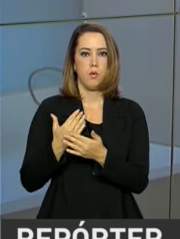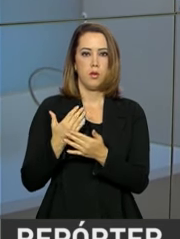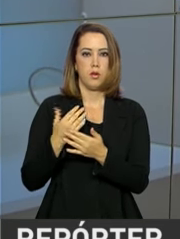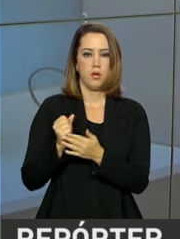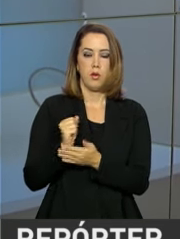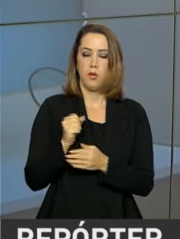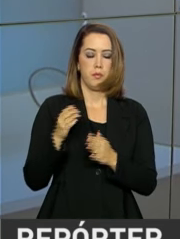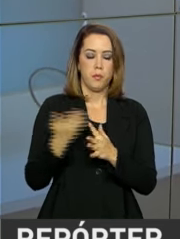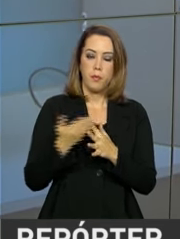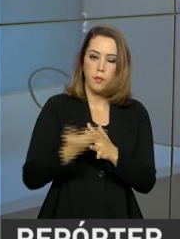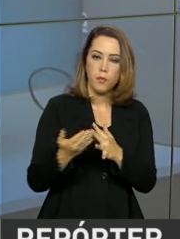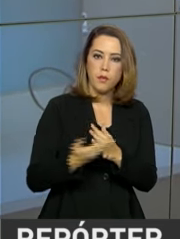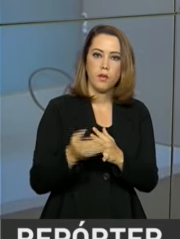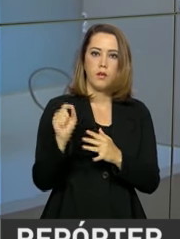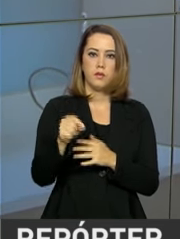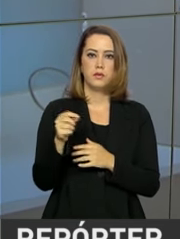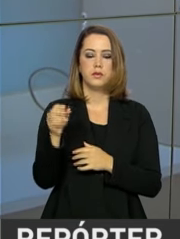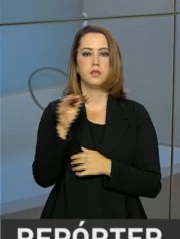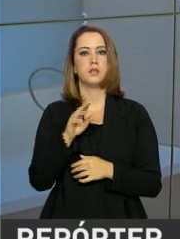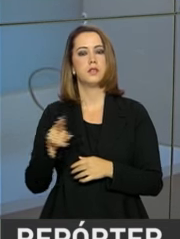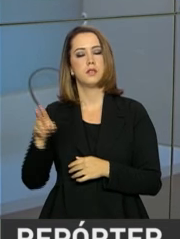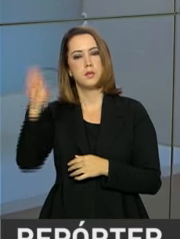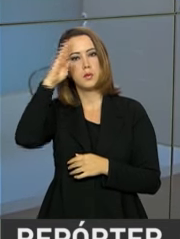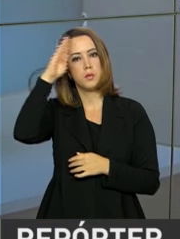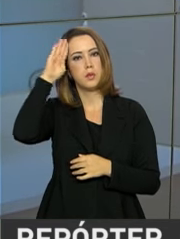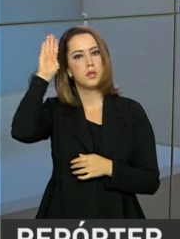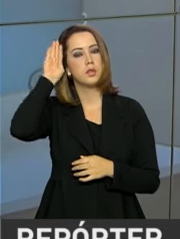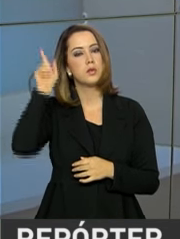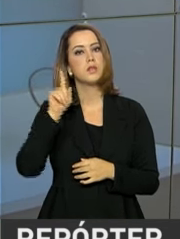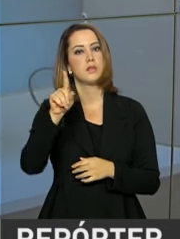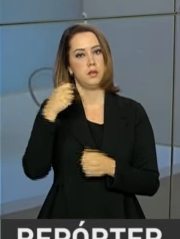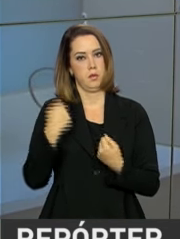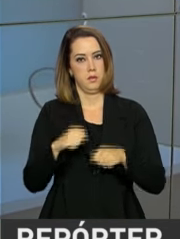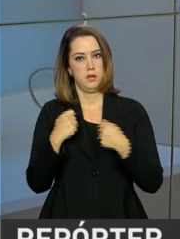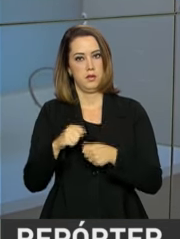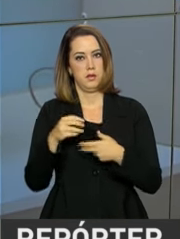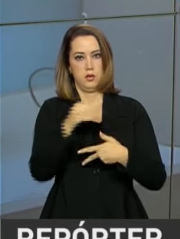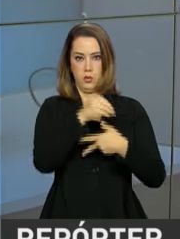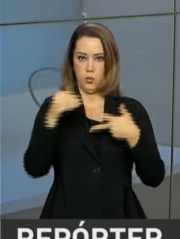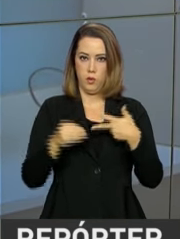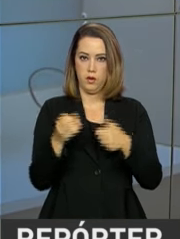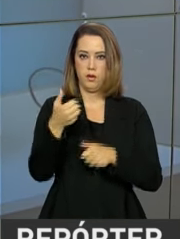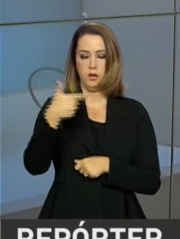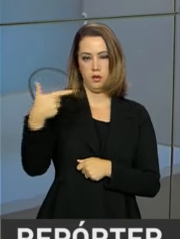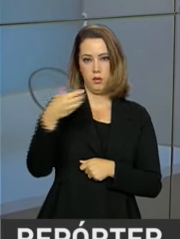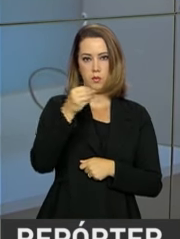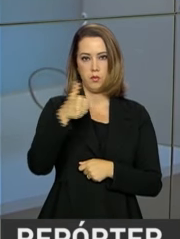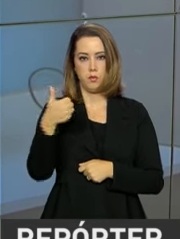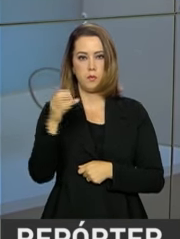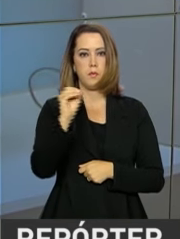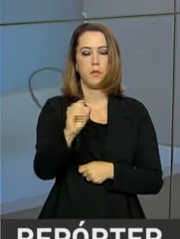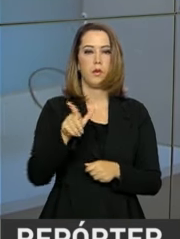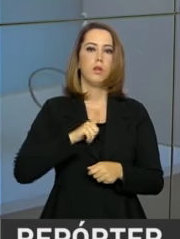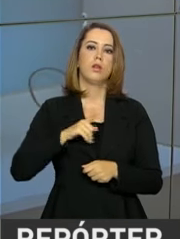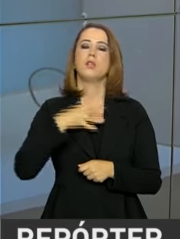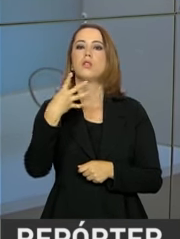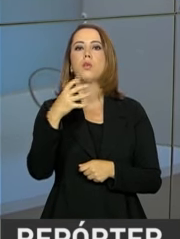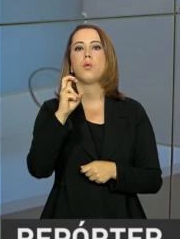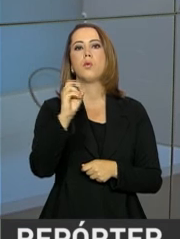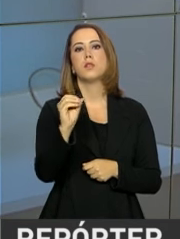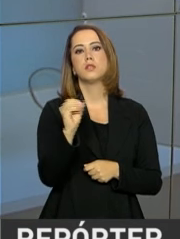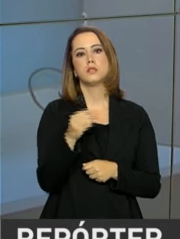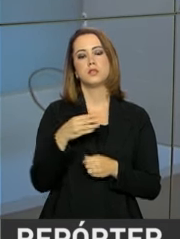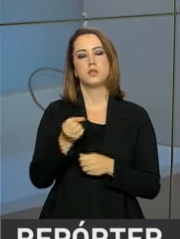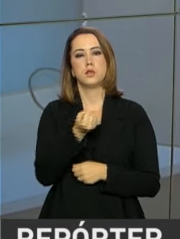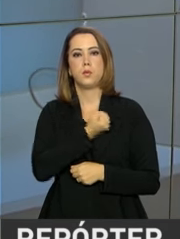Para participar da seleção, é preciso ter feito o Enem a partir de 2010, ter 450 pontos na média das provas